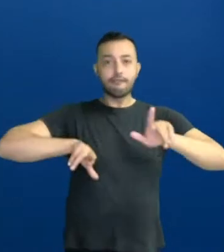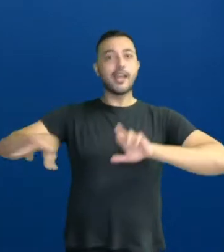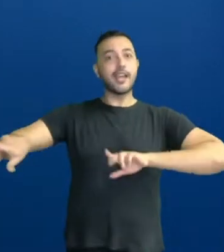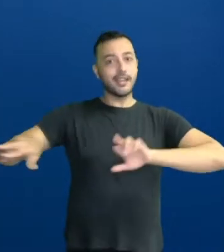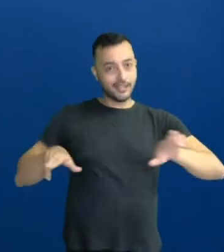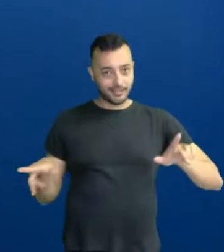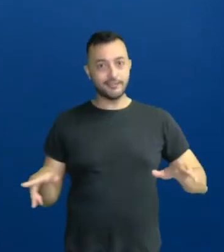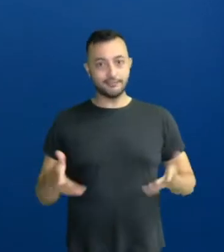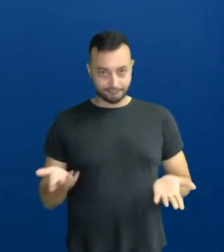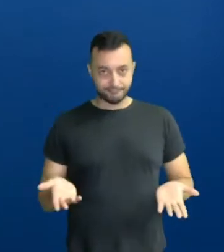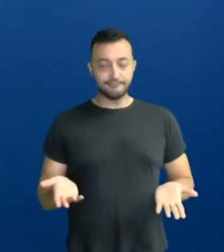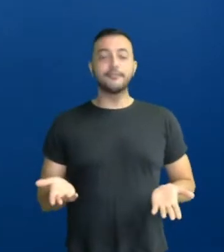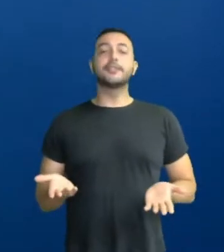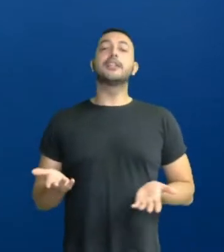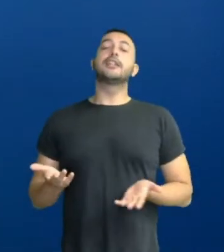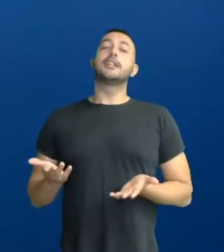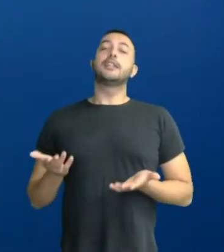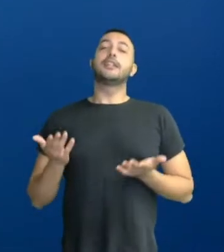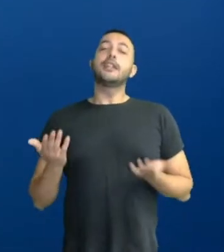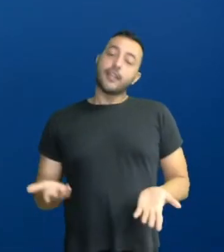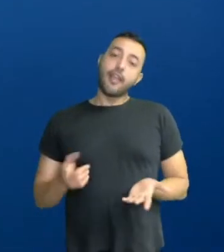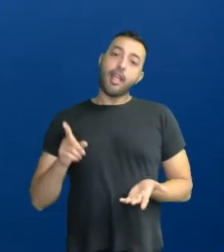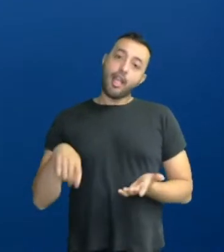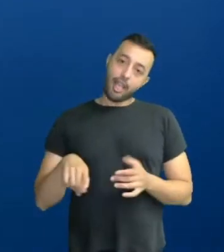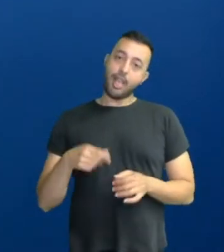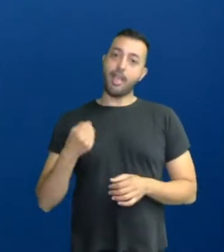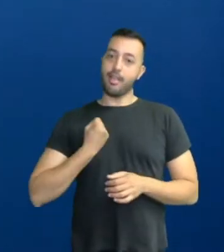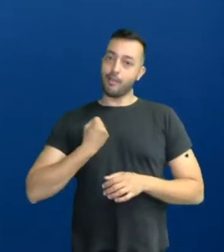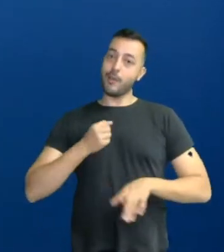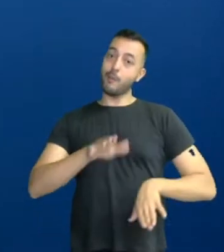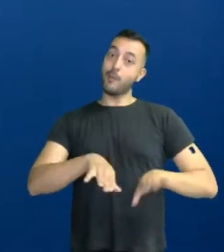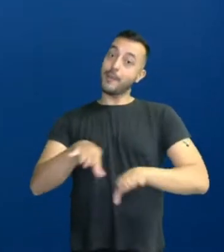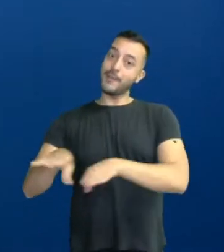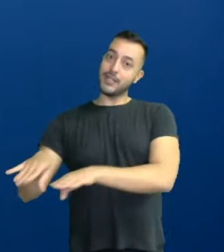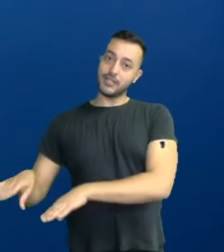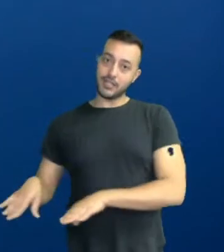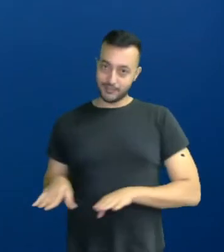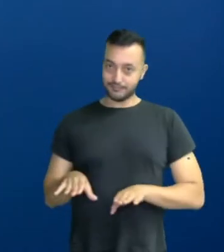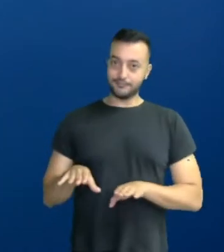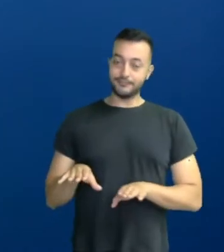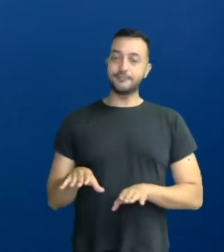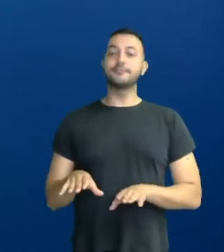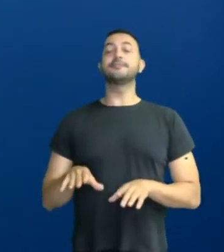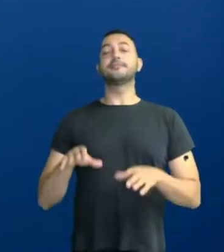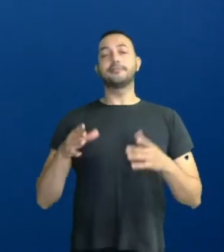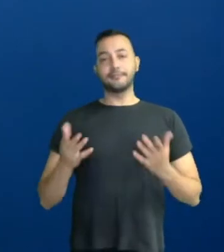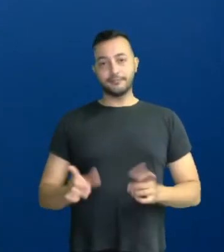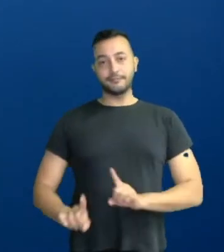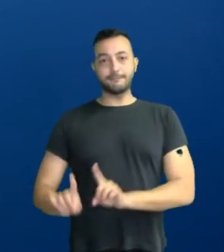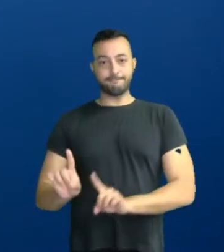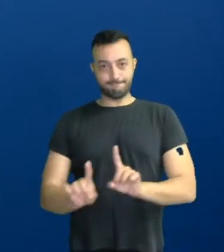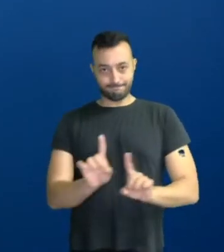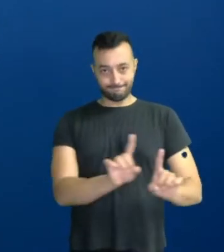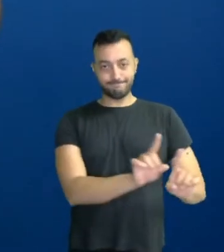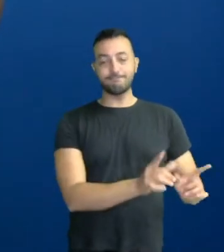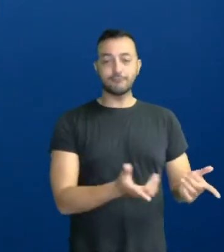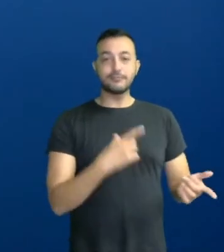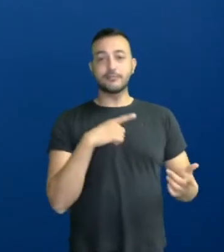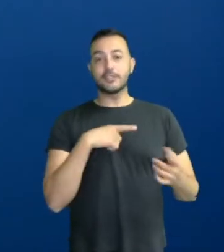Diferentes, tá bem? Então, isso nós chamamos de probabilidade, ok? Como ele também fala aqui nos